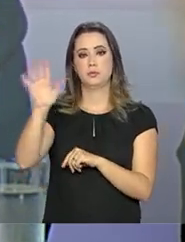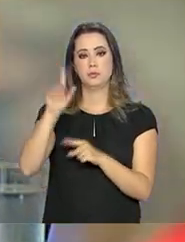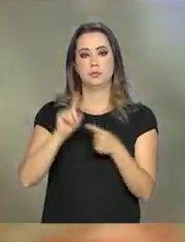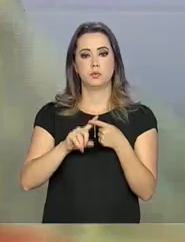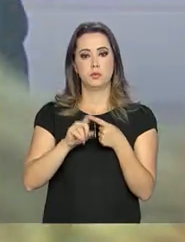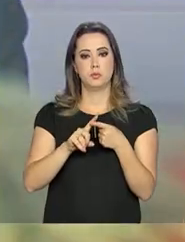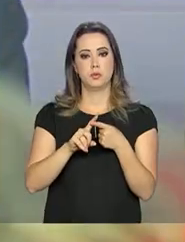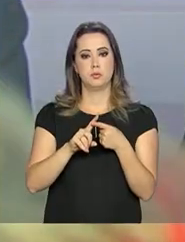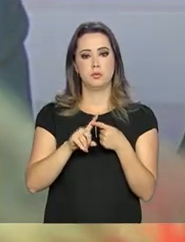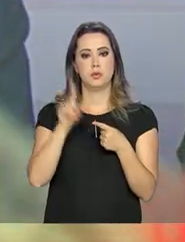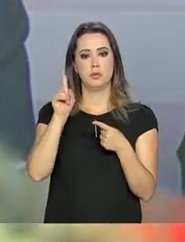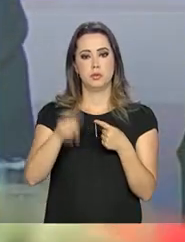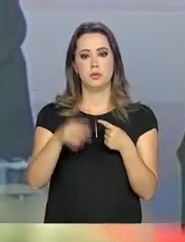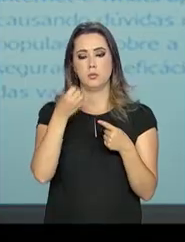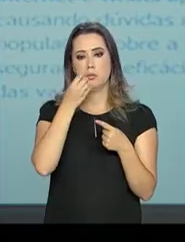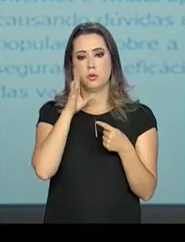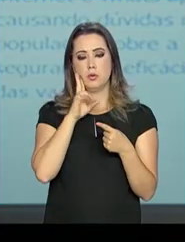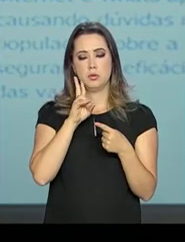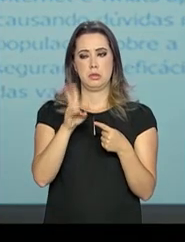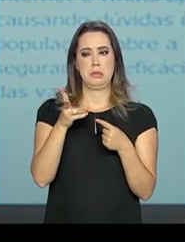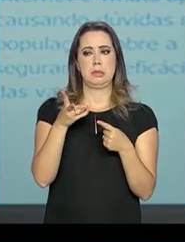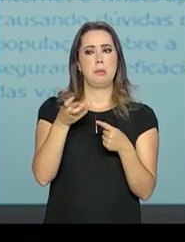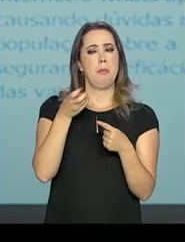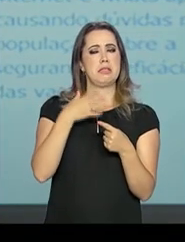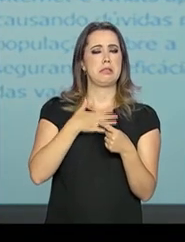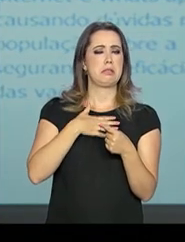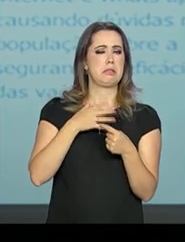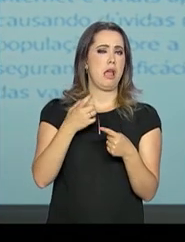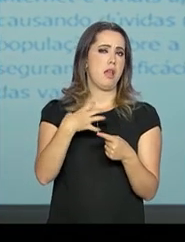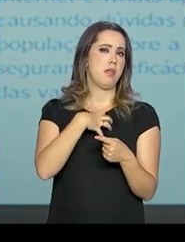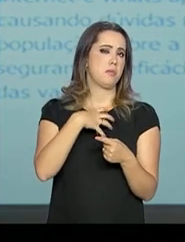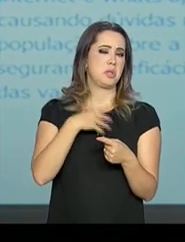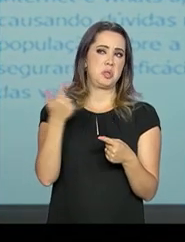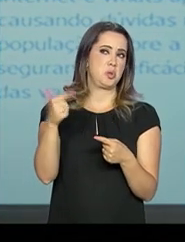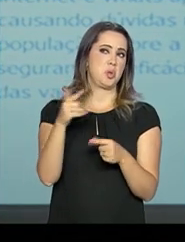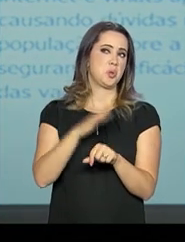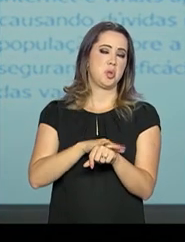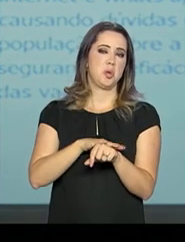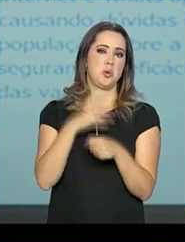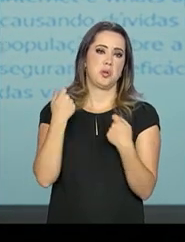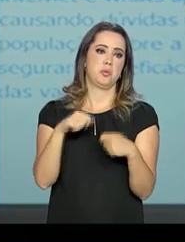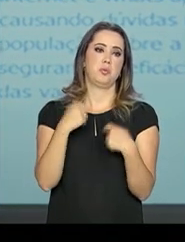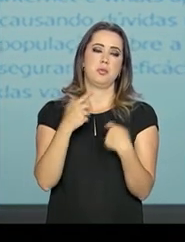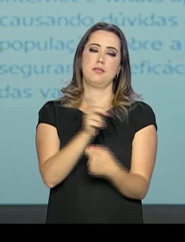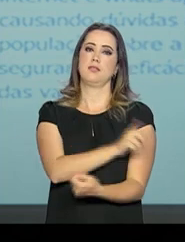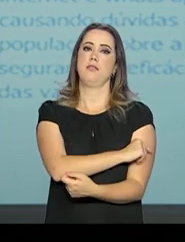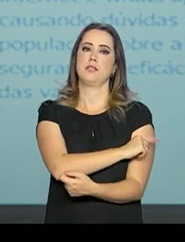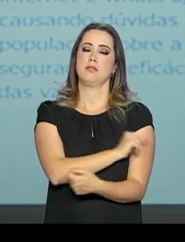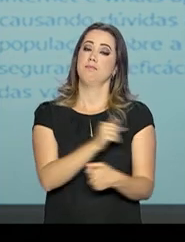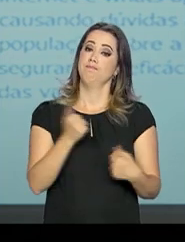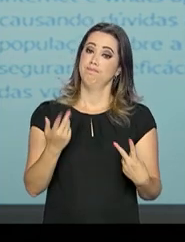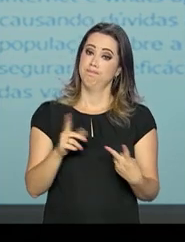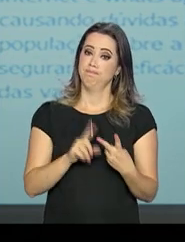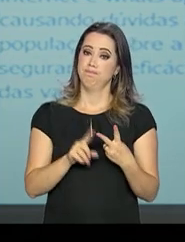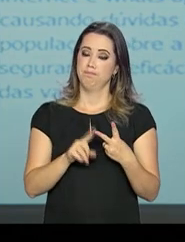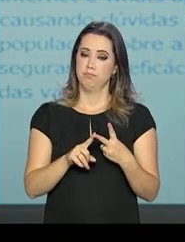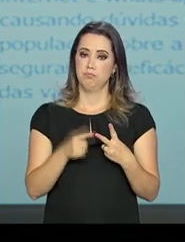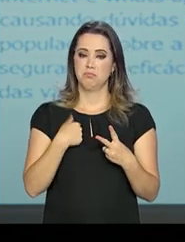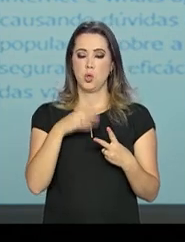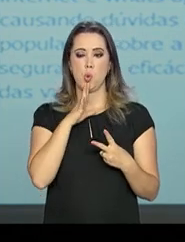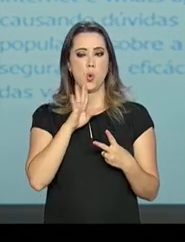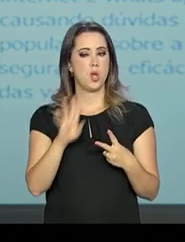primeiro sucesso então aparentemente parece que você não tem mais a doença então você deixa de vacinar segundo o